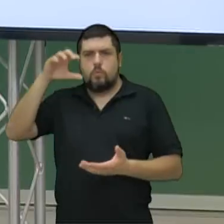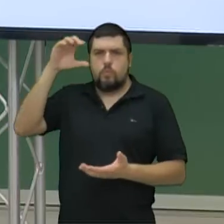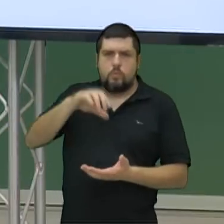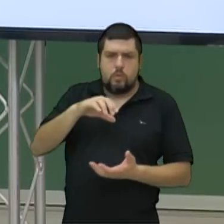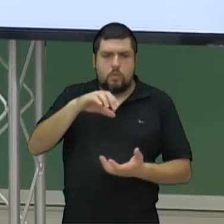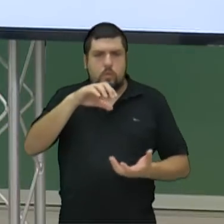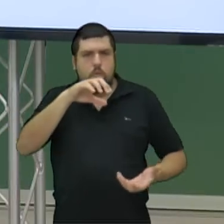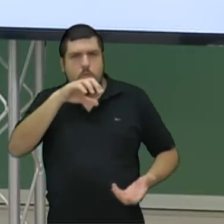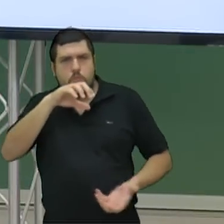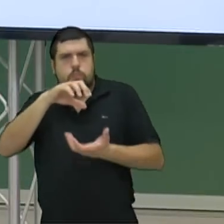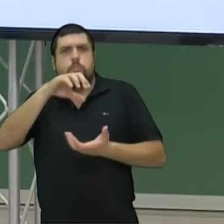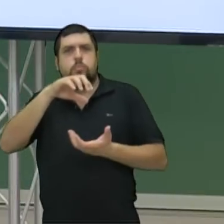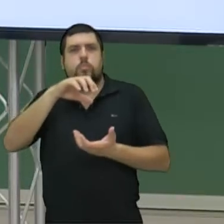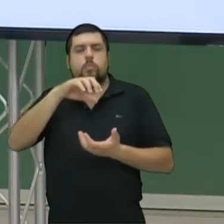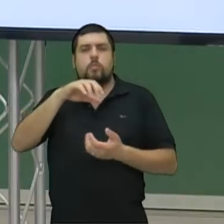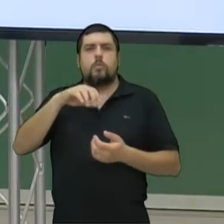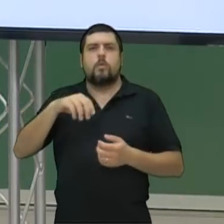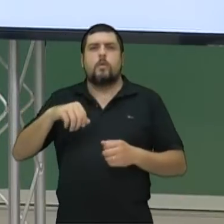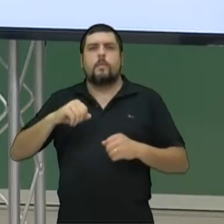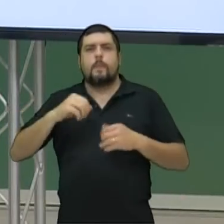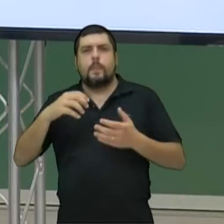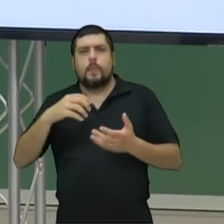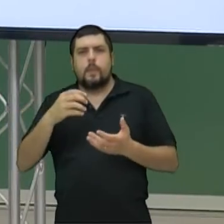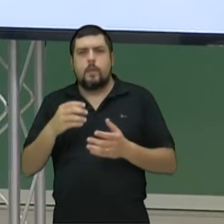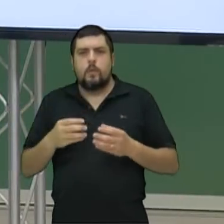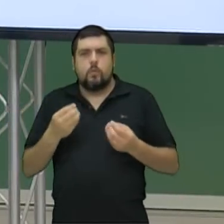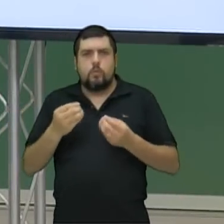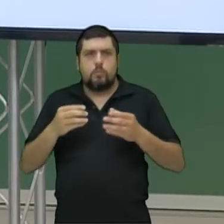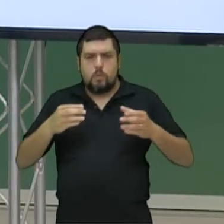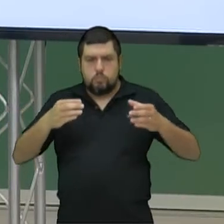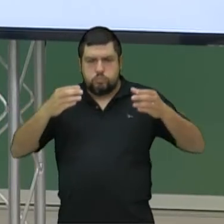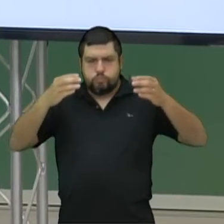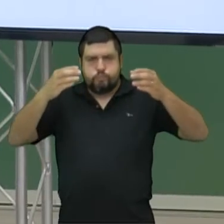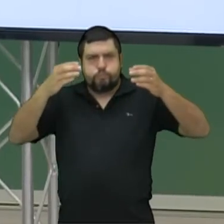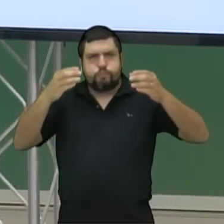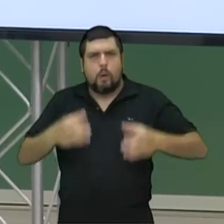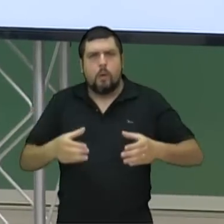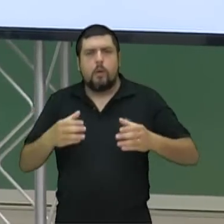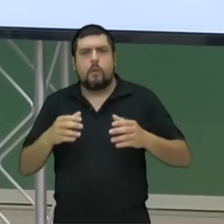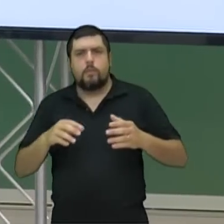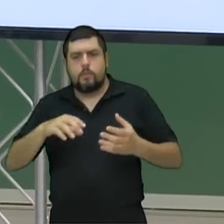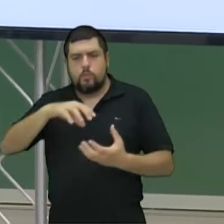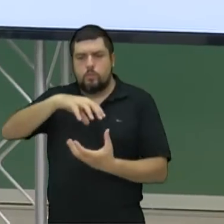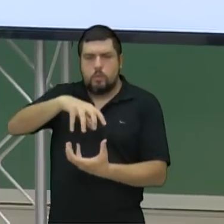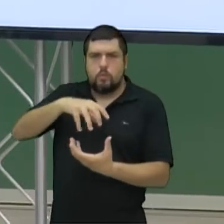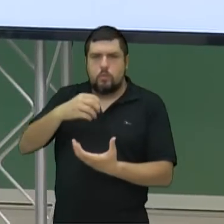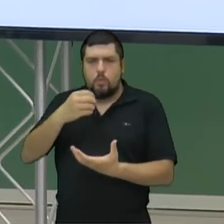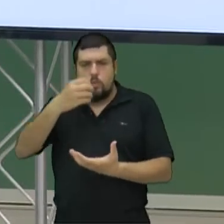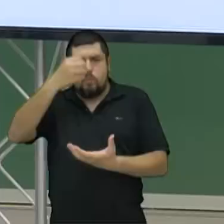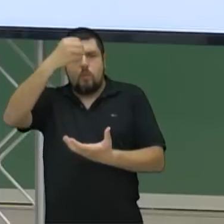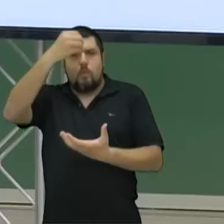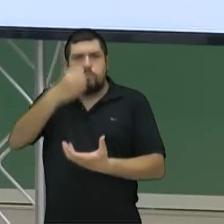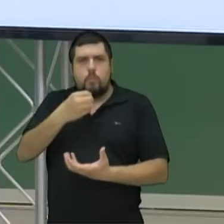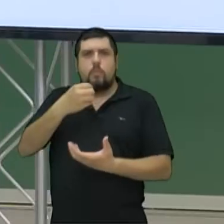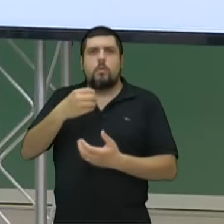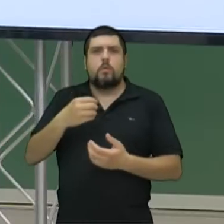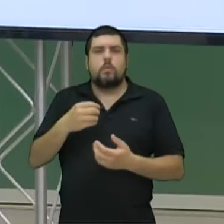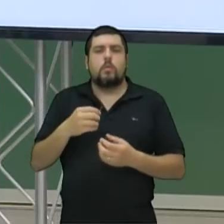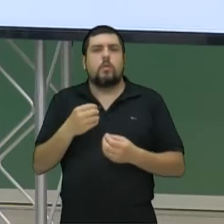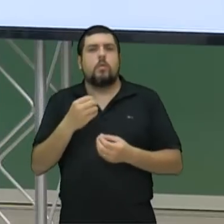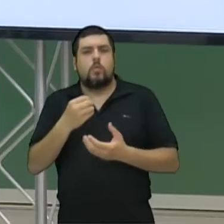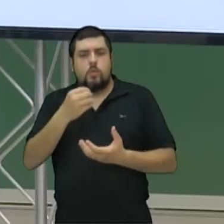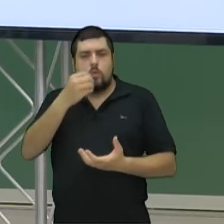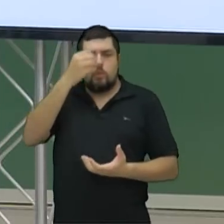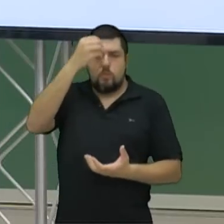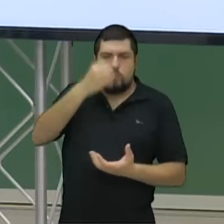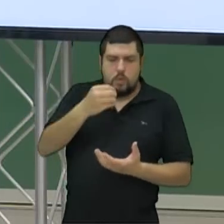49 N. Ou seja, o pacote de arroz atrai, a Terra atrai o pacote de arroz com 49 N e o pacote de arroz atrai a